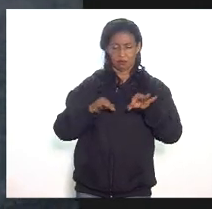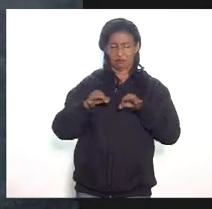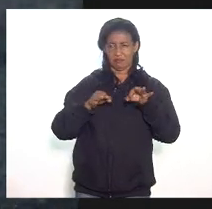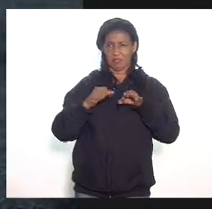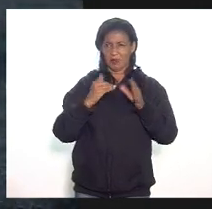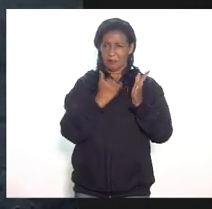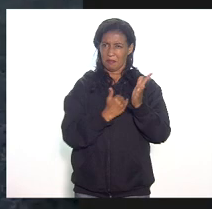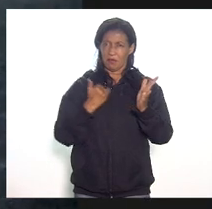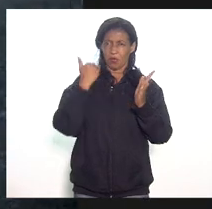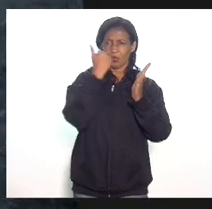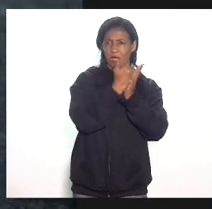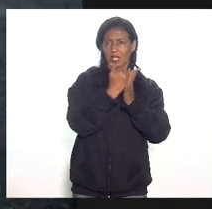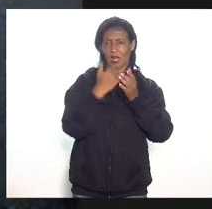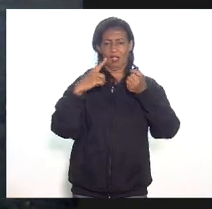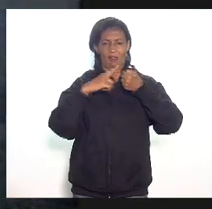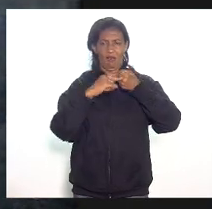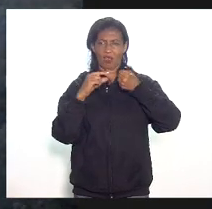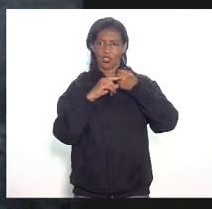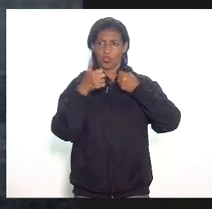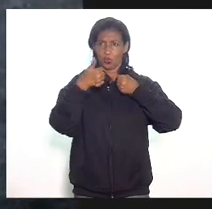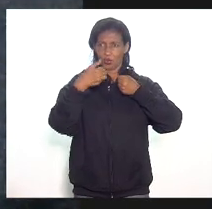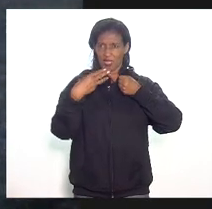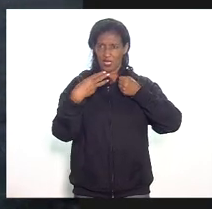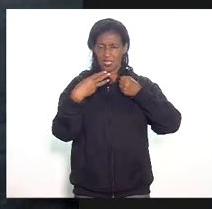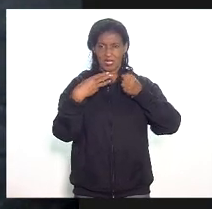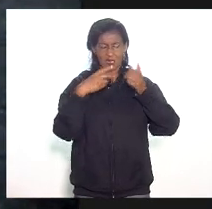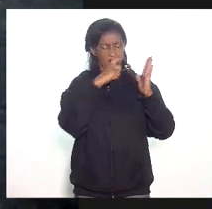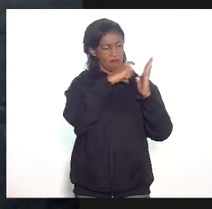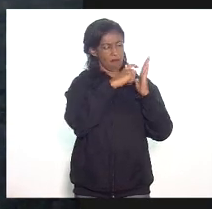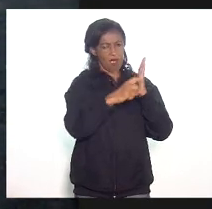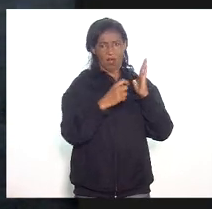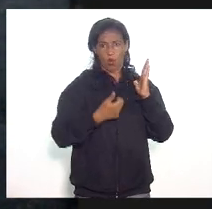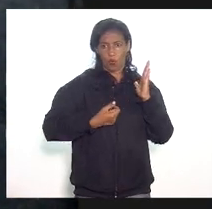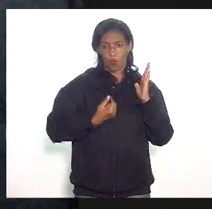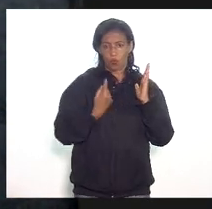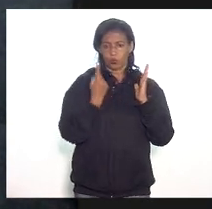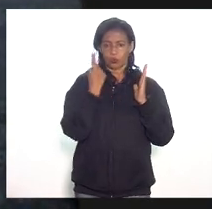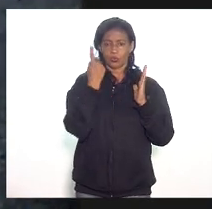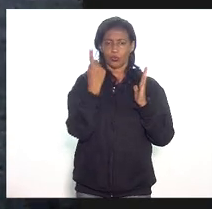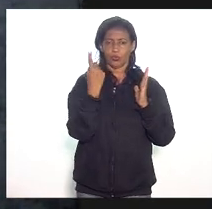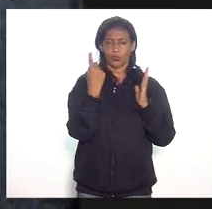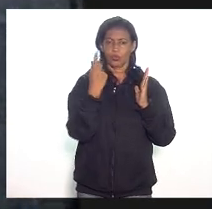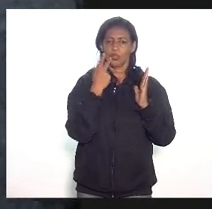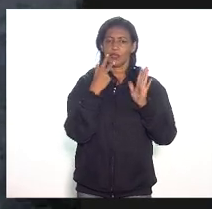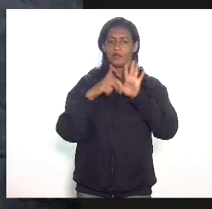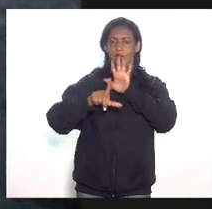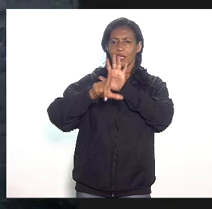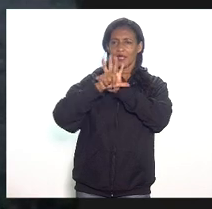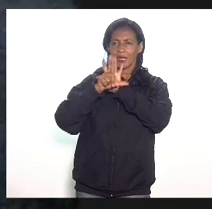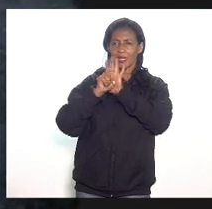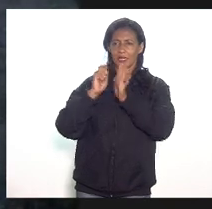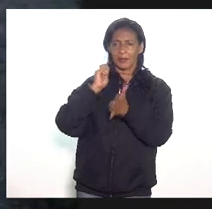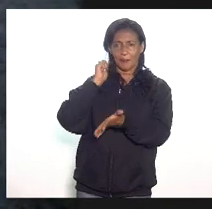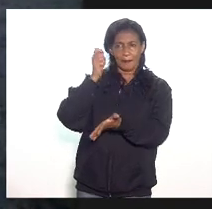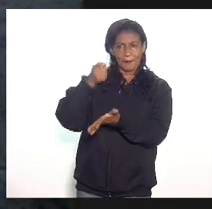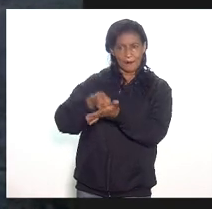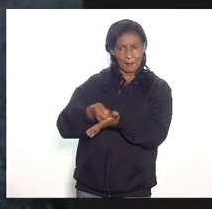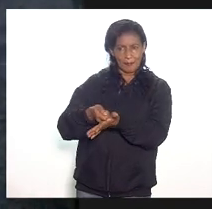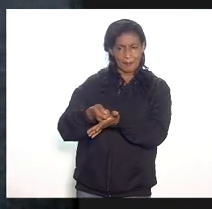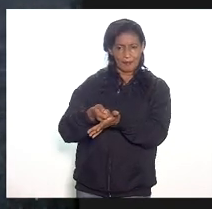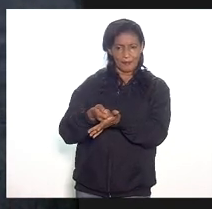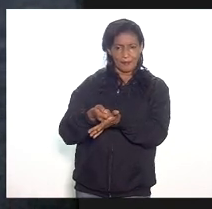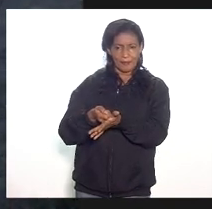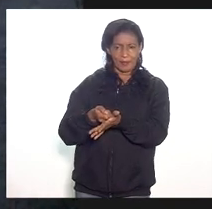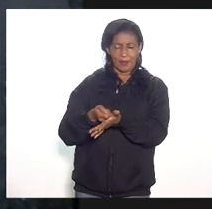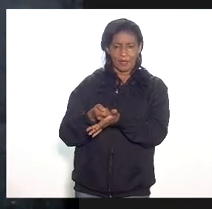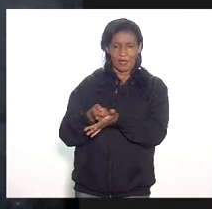artigo 13, parágrafo único. O PL busca impor ao litigante, além do pagamento dos honorários periciais